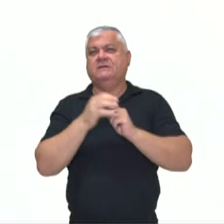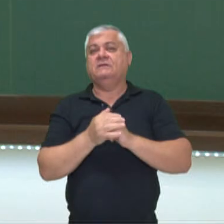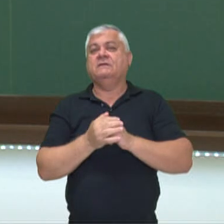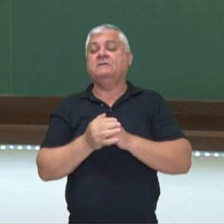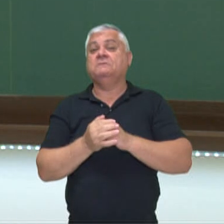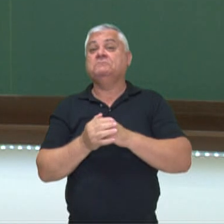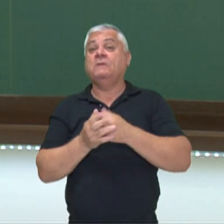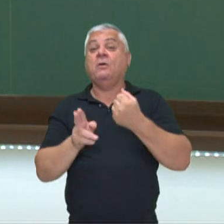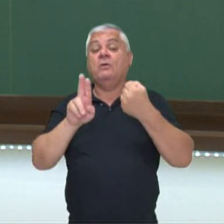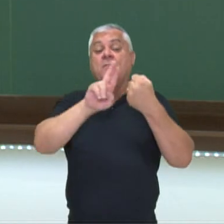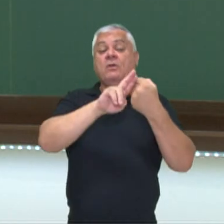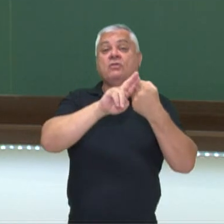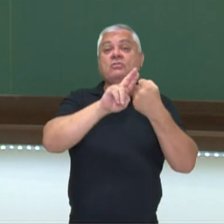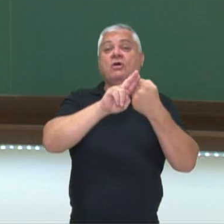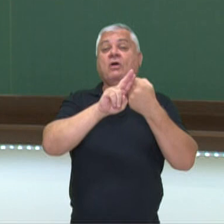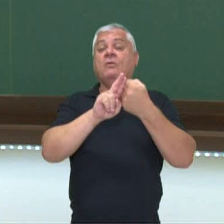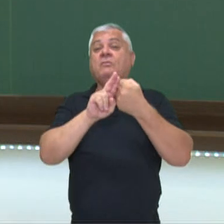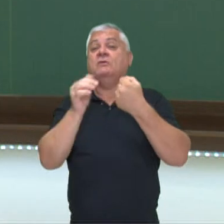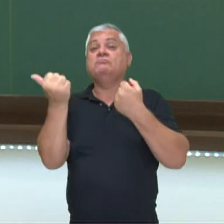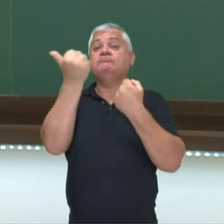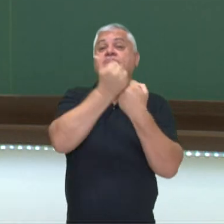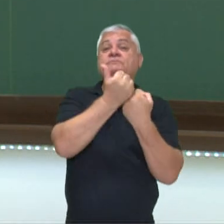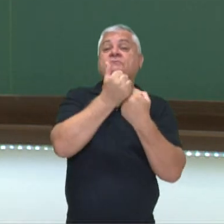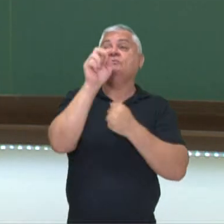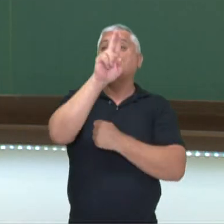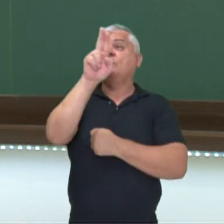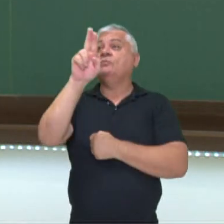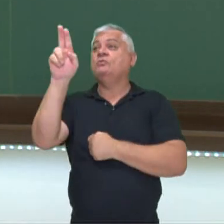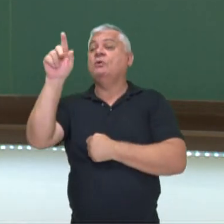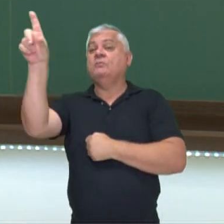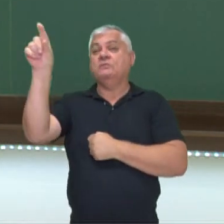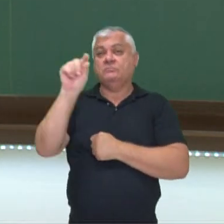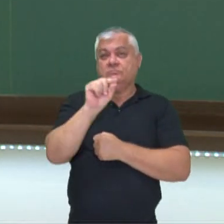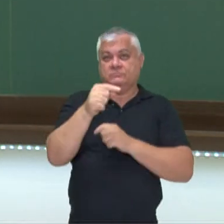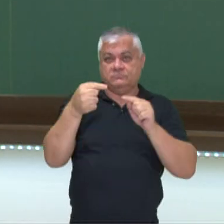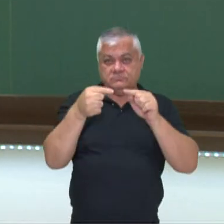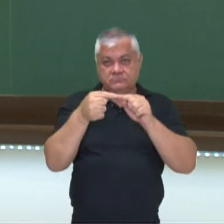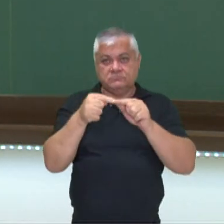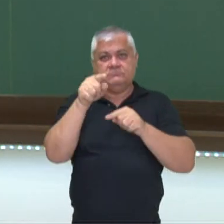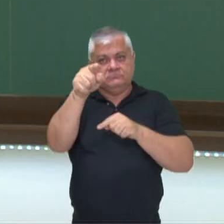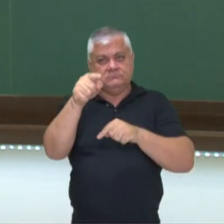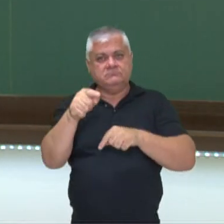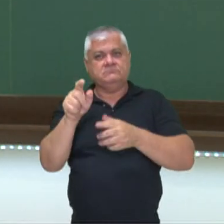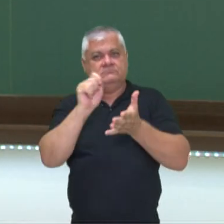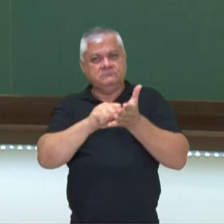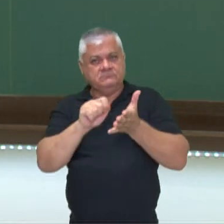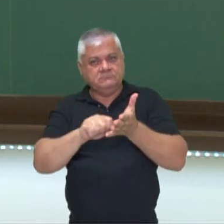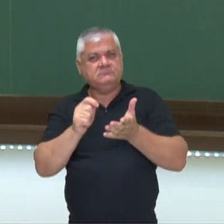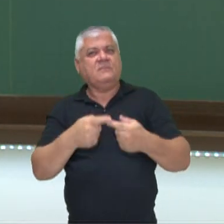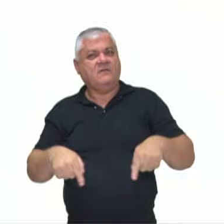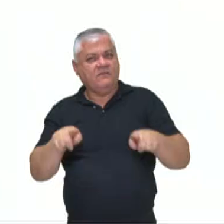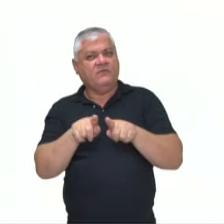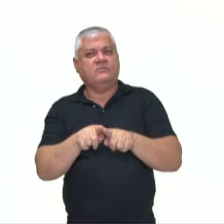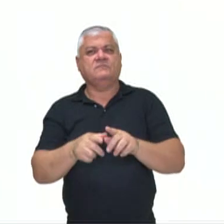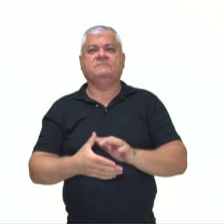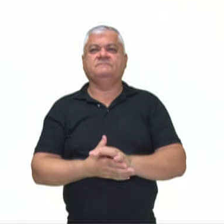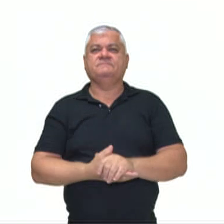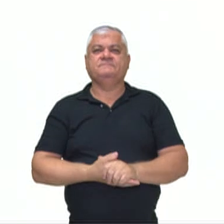viajando. Esse pronome, eles, eu substituo por qual sujeito ali? Façam, anotem e já volvemos.